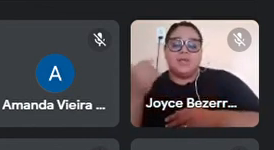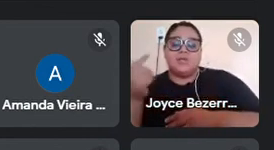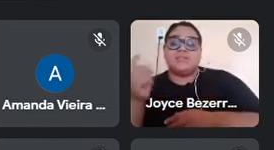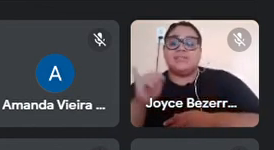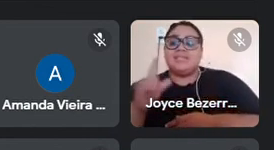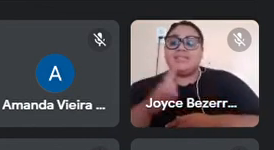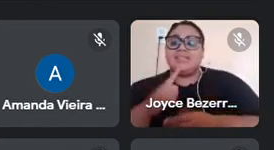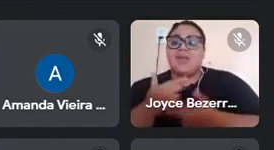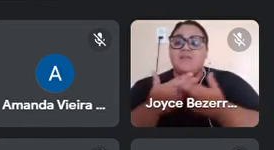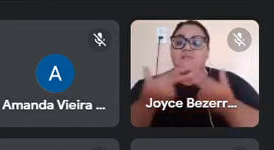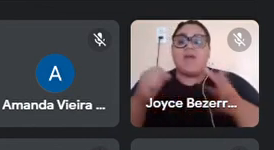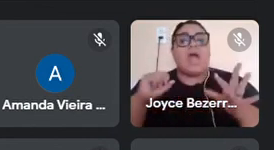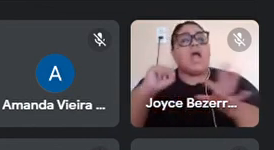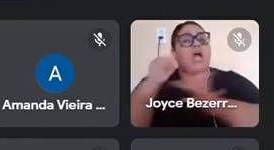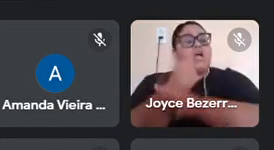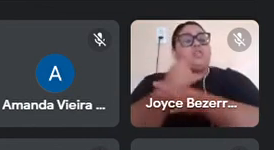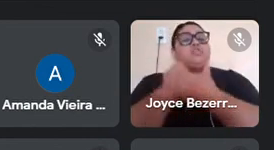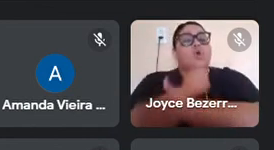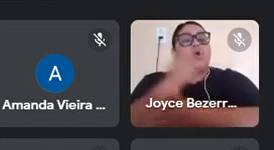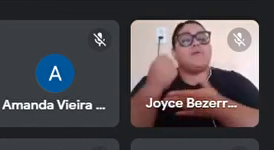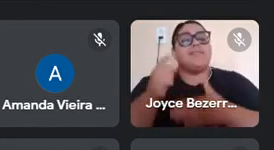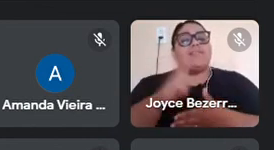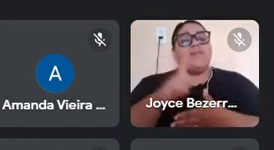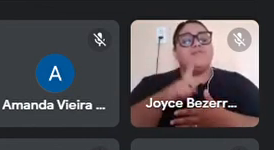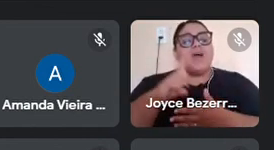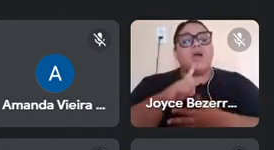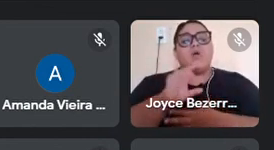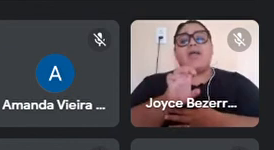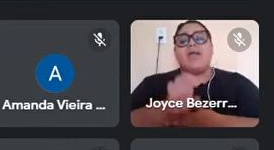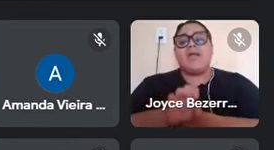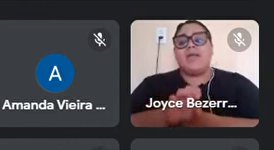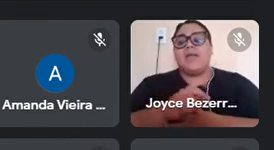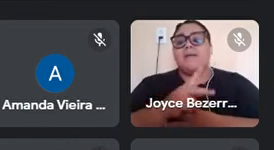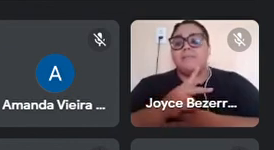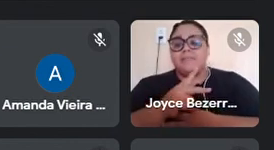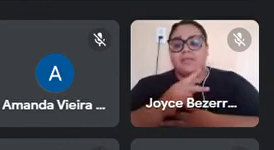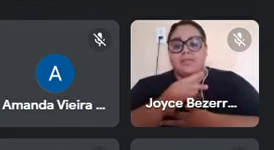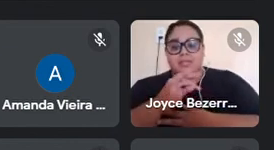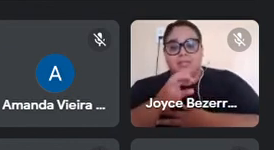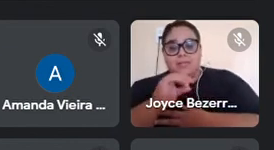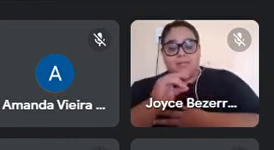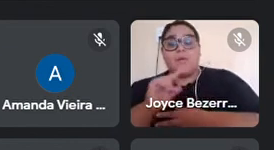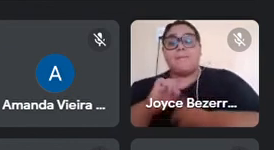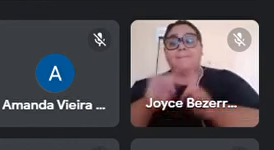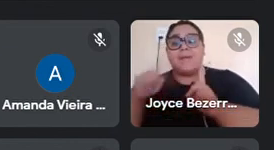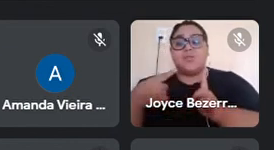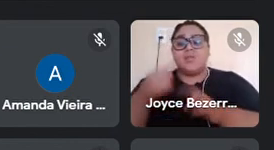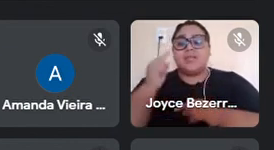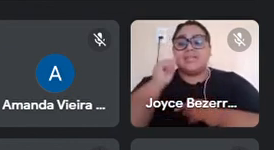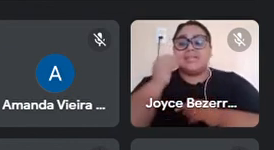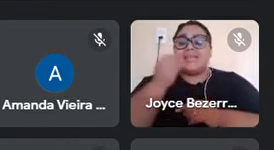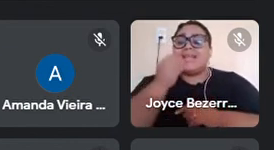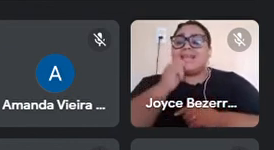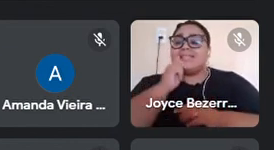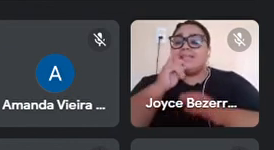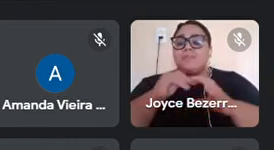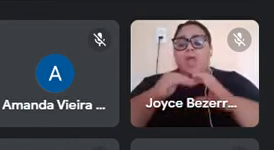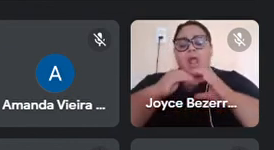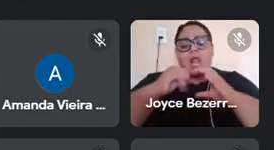subunidades, são vários epítopos, né? Mas como a gente vai ter que extrair cada molécula, né,